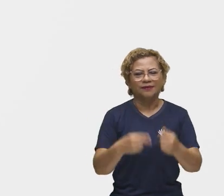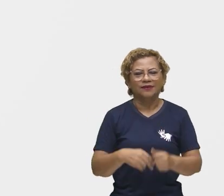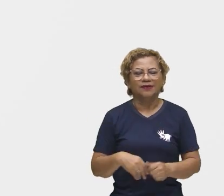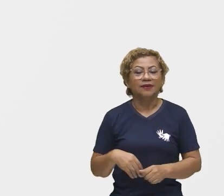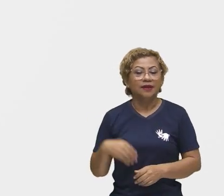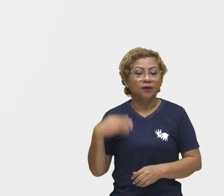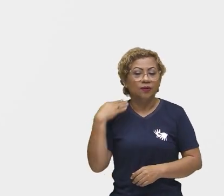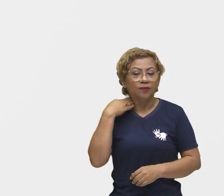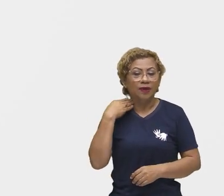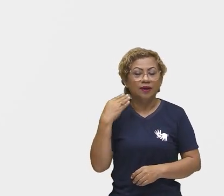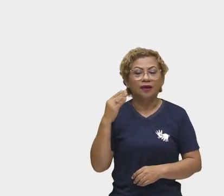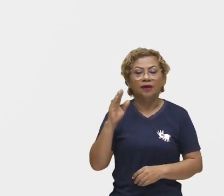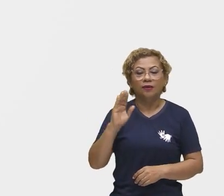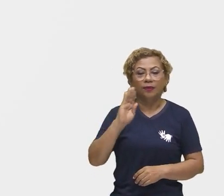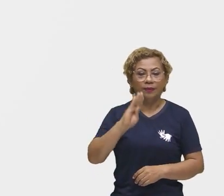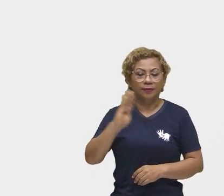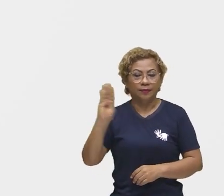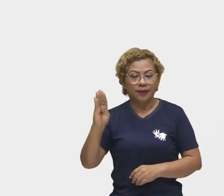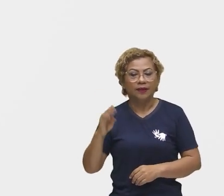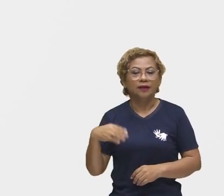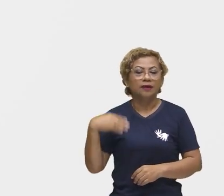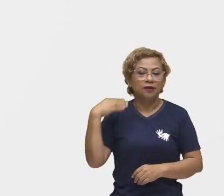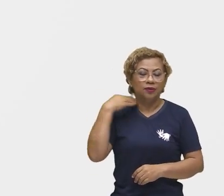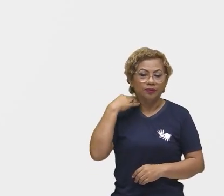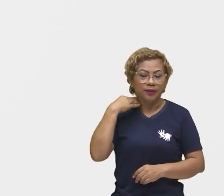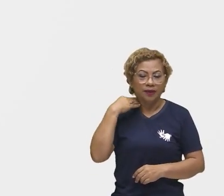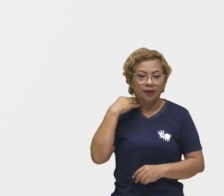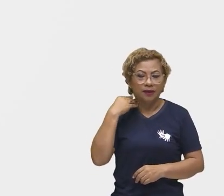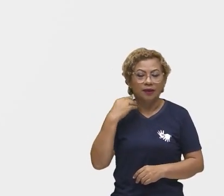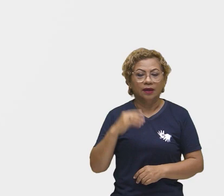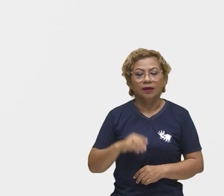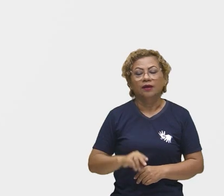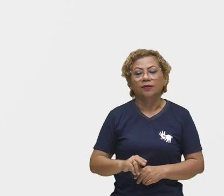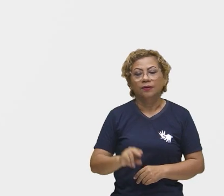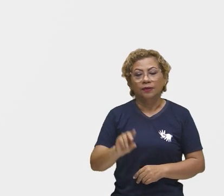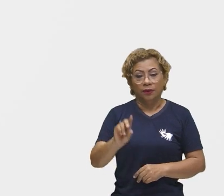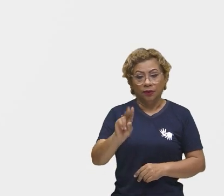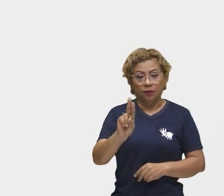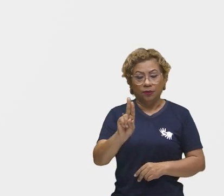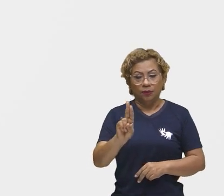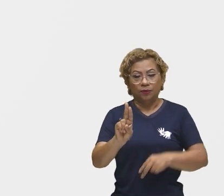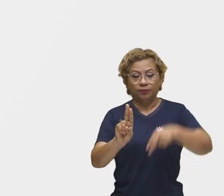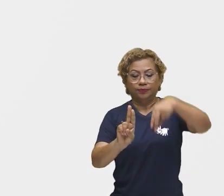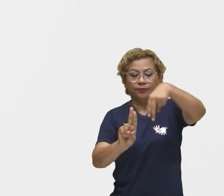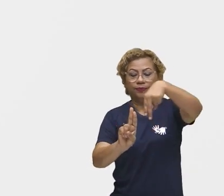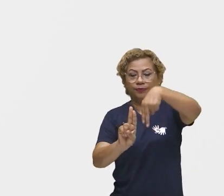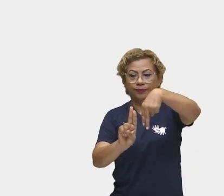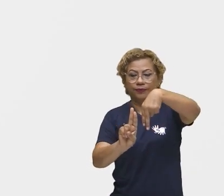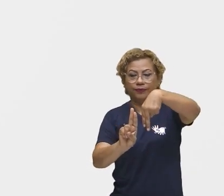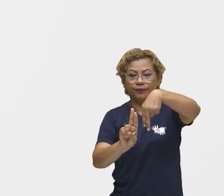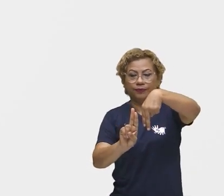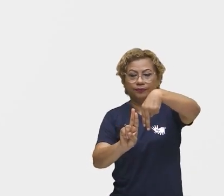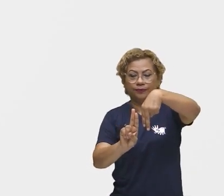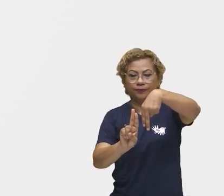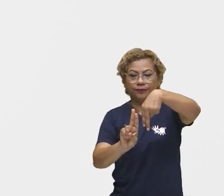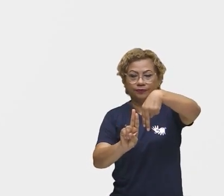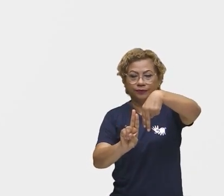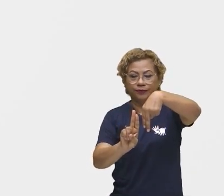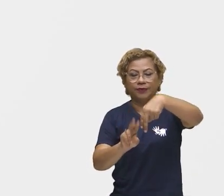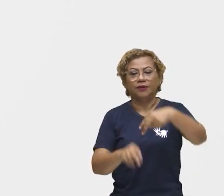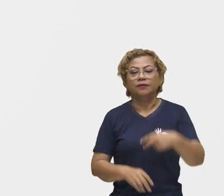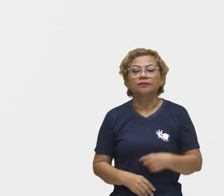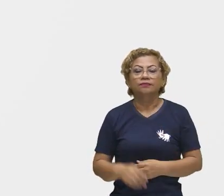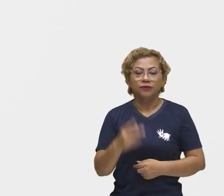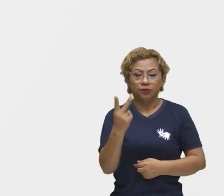atentar a marca, né? Nem o tipo. A gente tem um banco ali, um prédio físico. E um exemplo hoje, não é, que a gente traz,